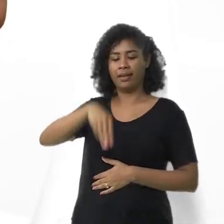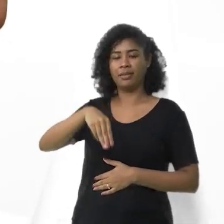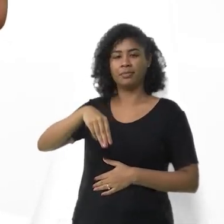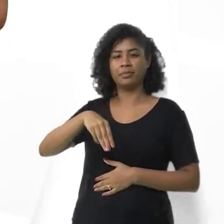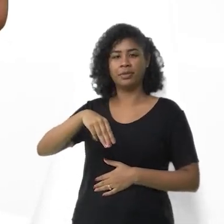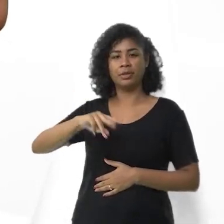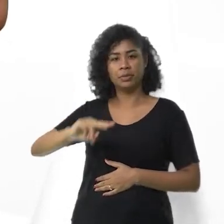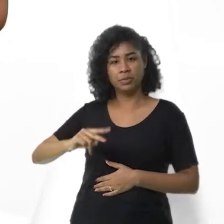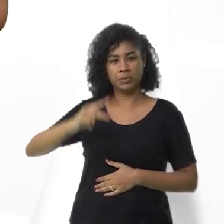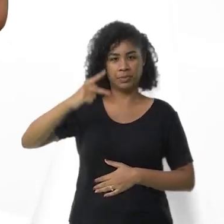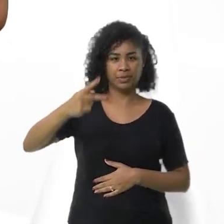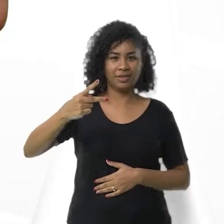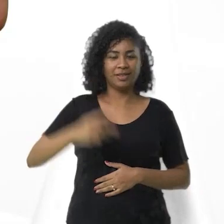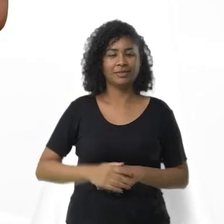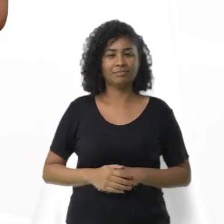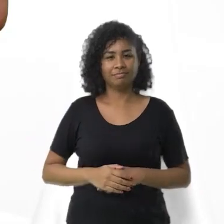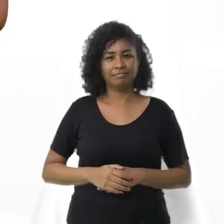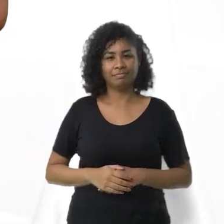densidade demográfica.